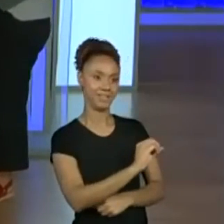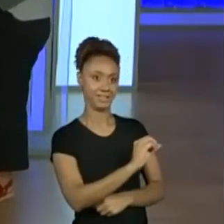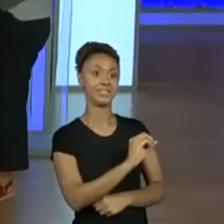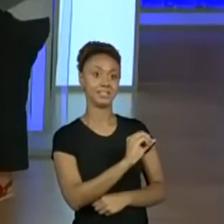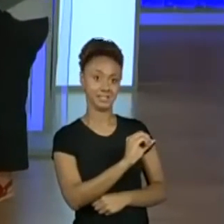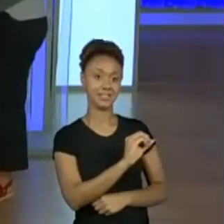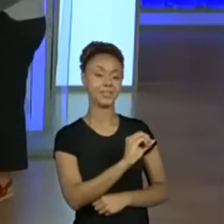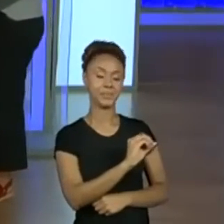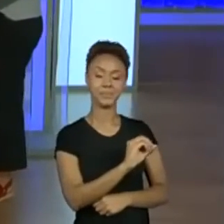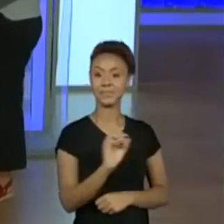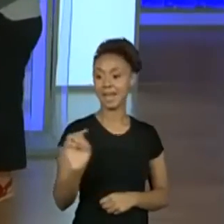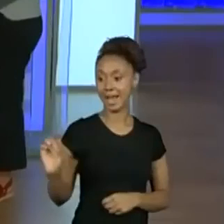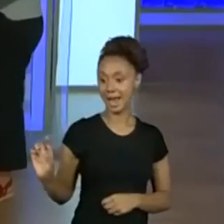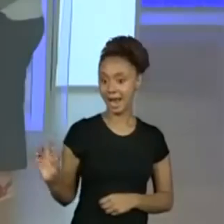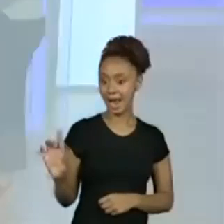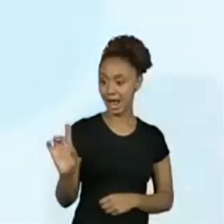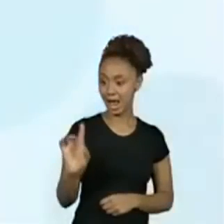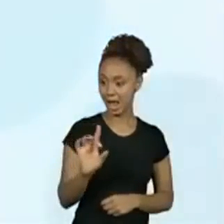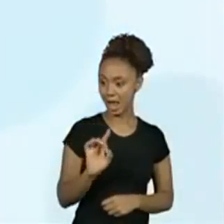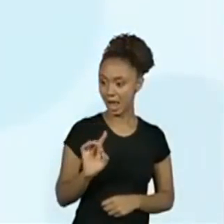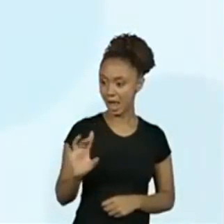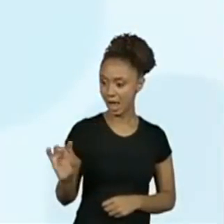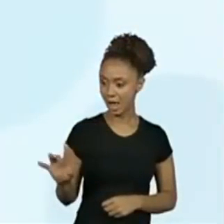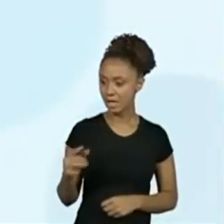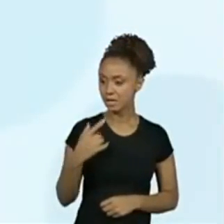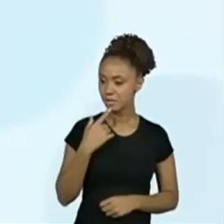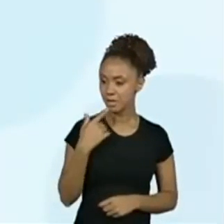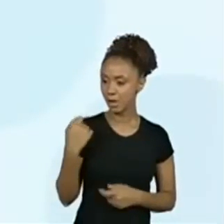eu tinha aqui de 50, eu vou precisar de